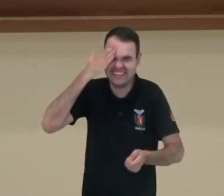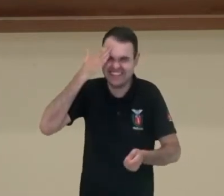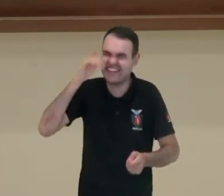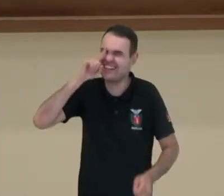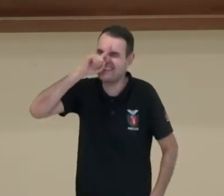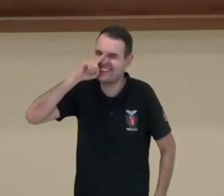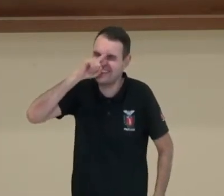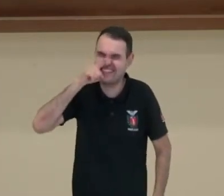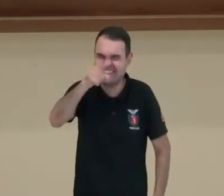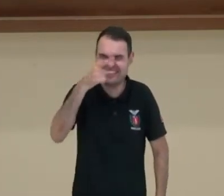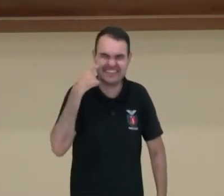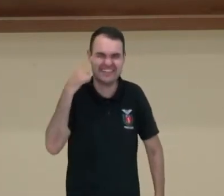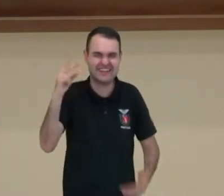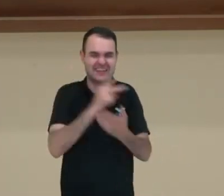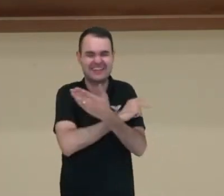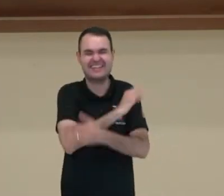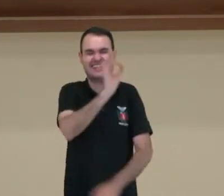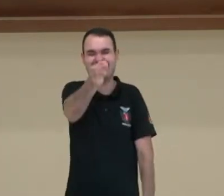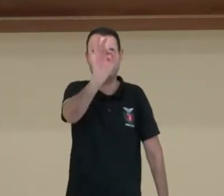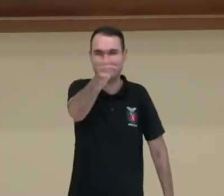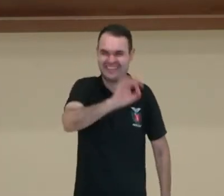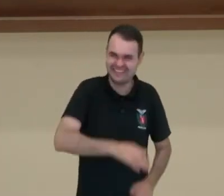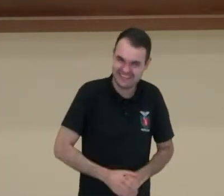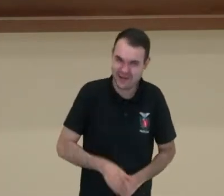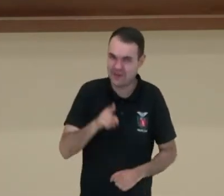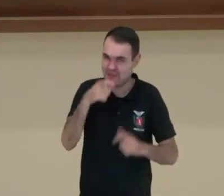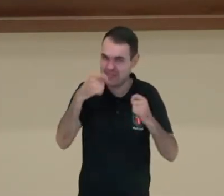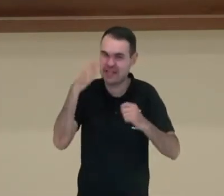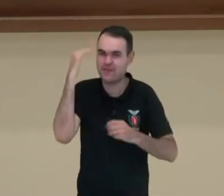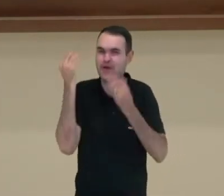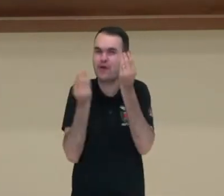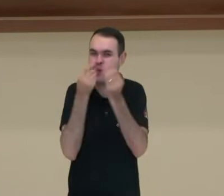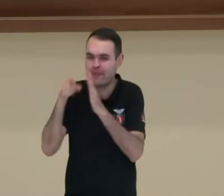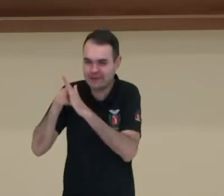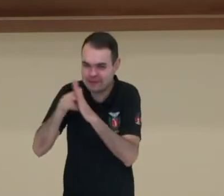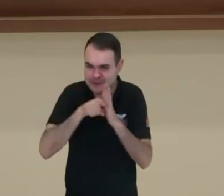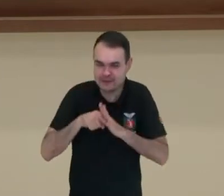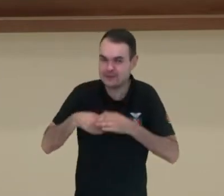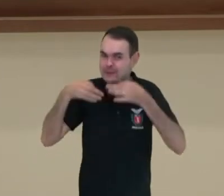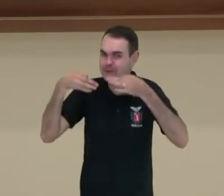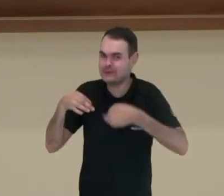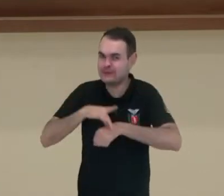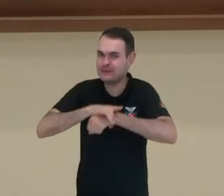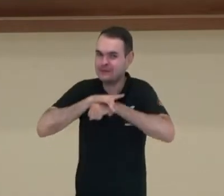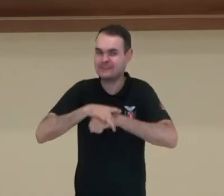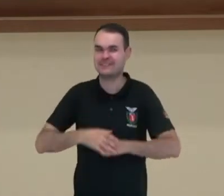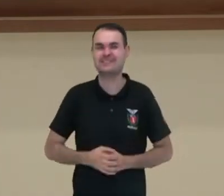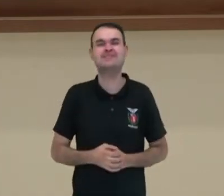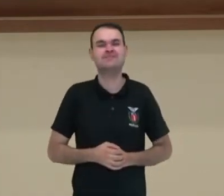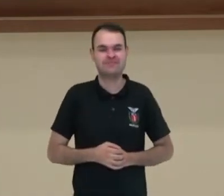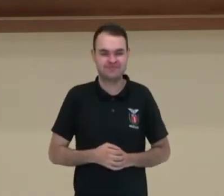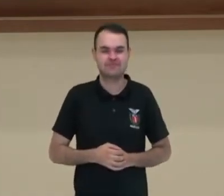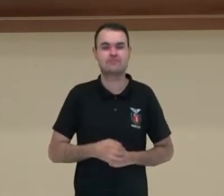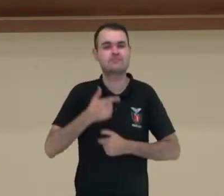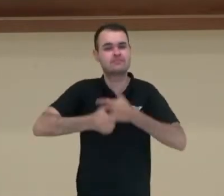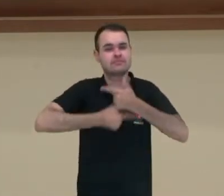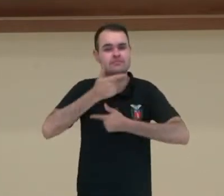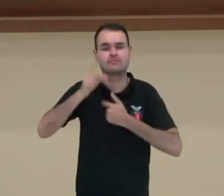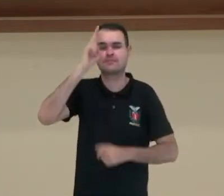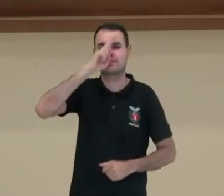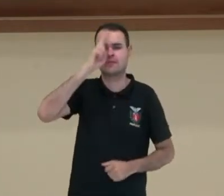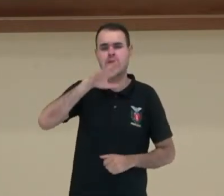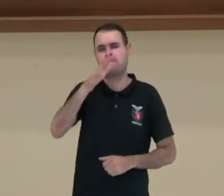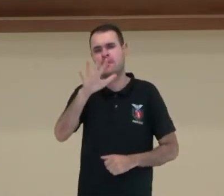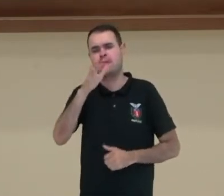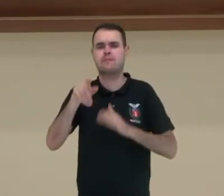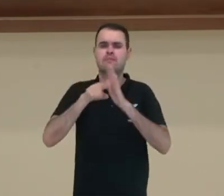vê o que acontece. Exatamente, você tem que saber como que você investiga ali a história. Então, o trabalho do historiador realmente seria uma espécie